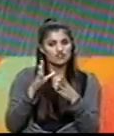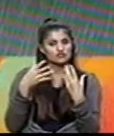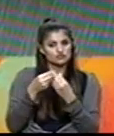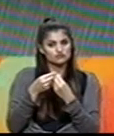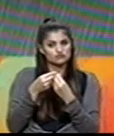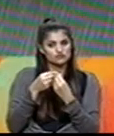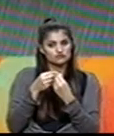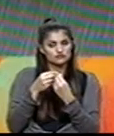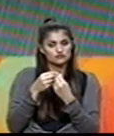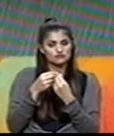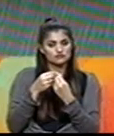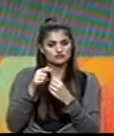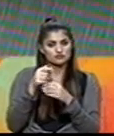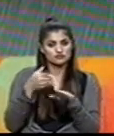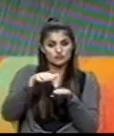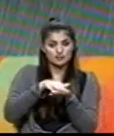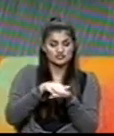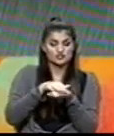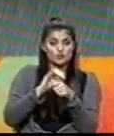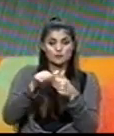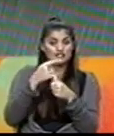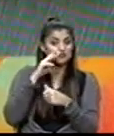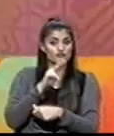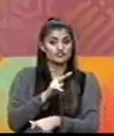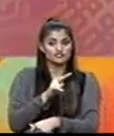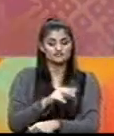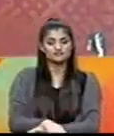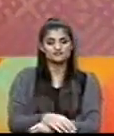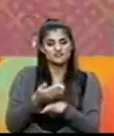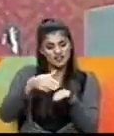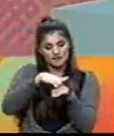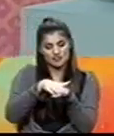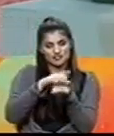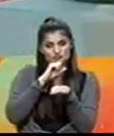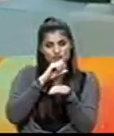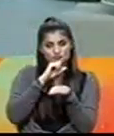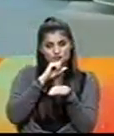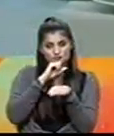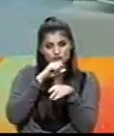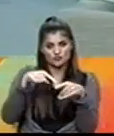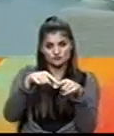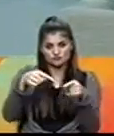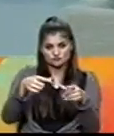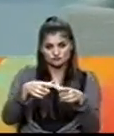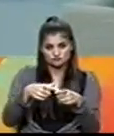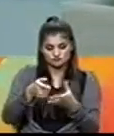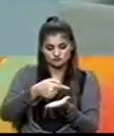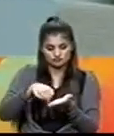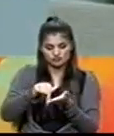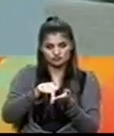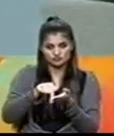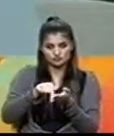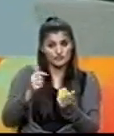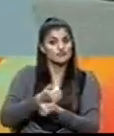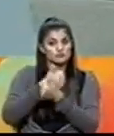a batata. Como a tapaste com a batata, não vi. Pois, fez bem em camadas. Pois, também, claro, pode ser feito num pirex em grande e fica logo aí feito. Ainda para, fica